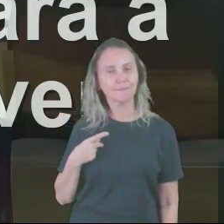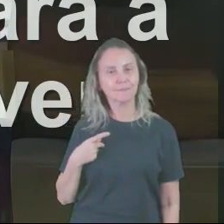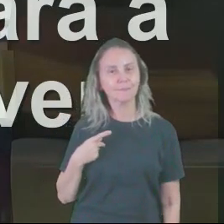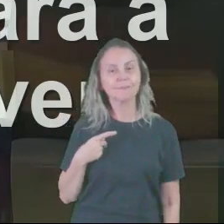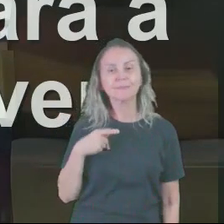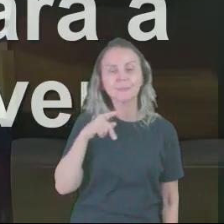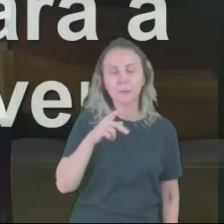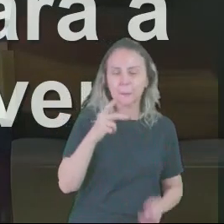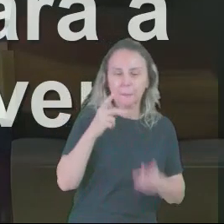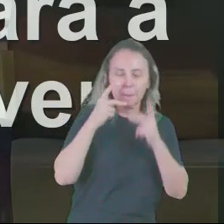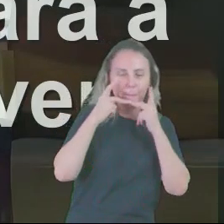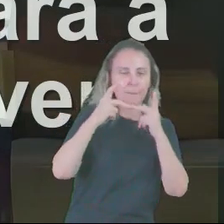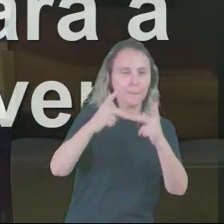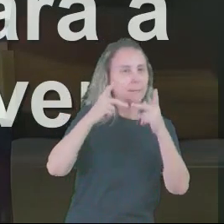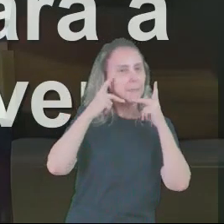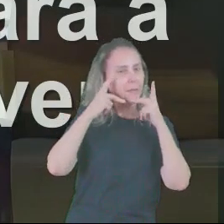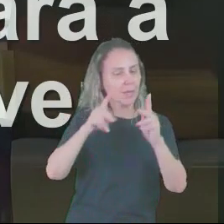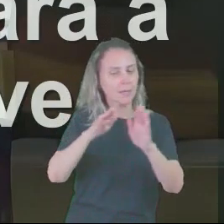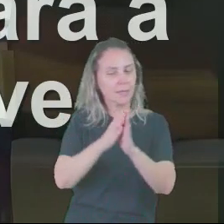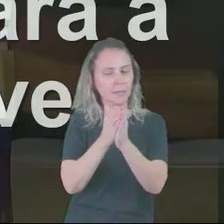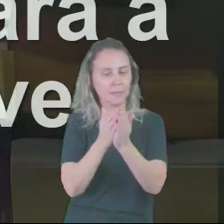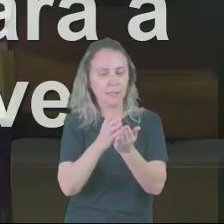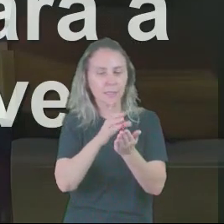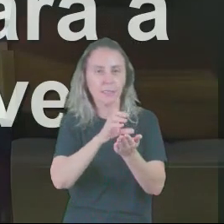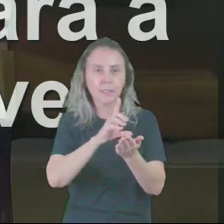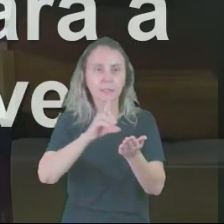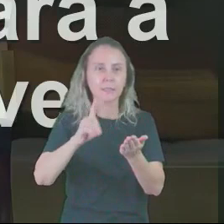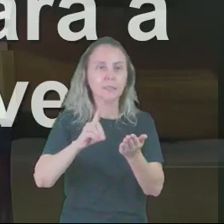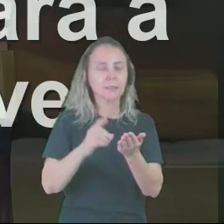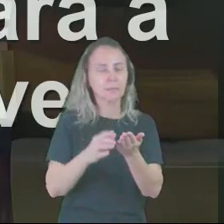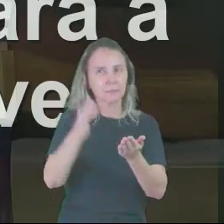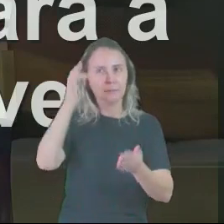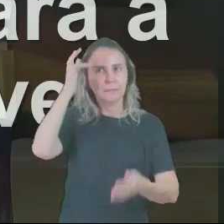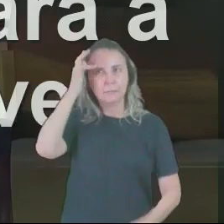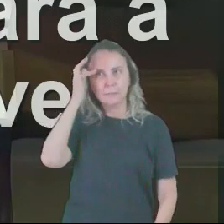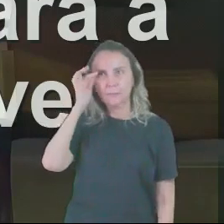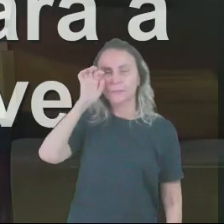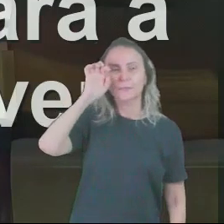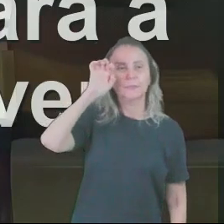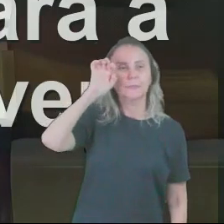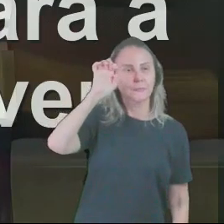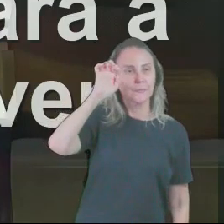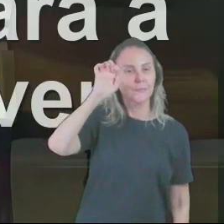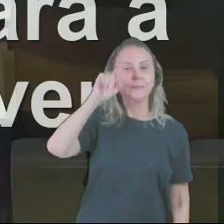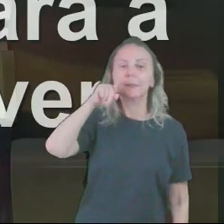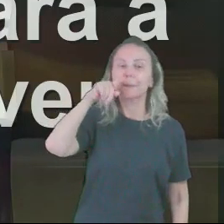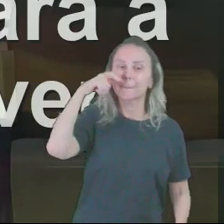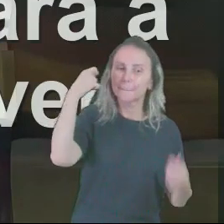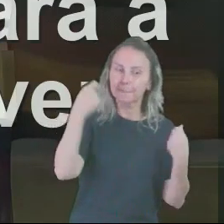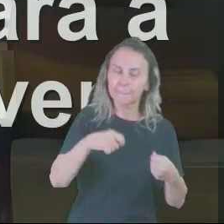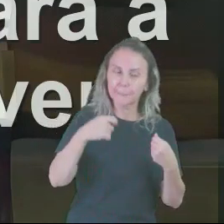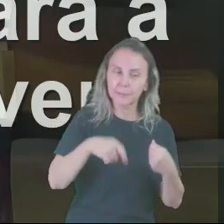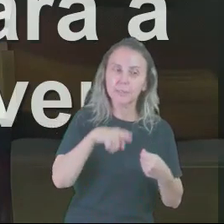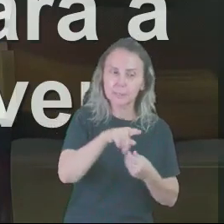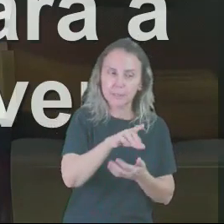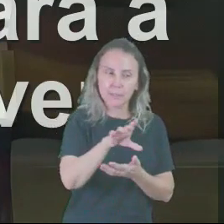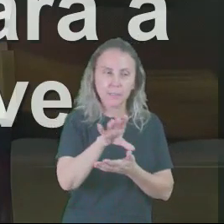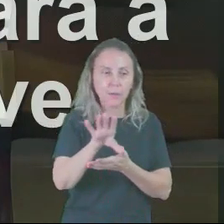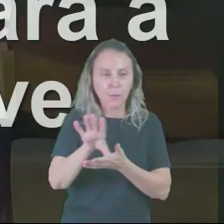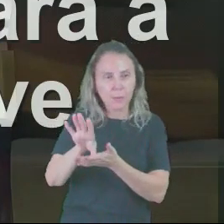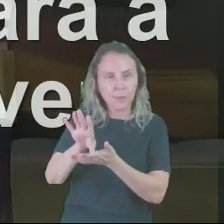o que vos falaram a palavra de Deus a fé dos quais imitai atentando